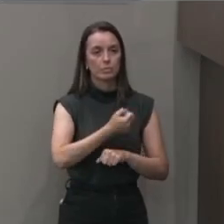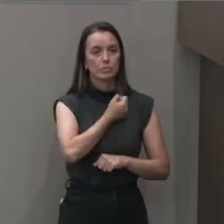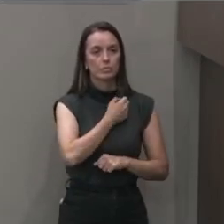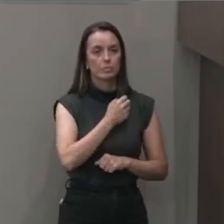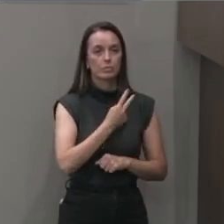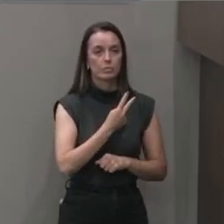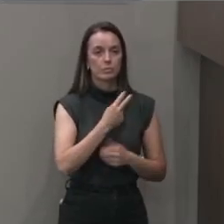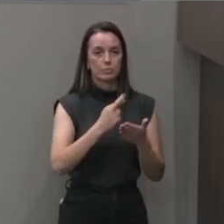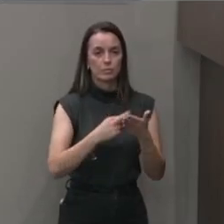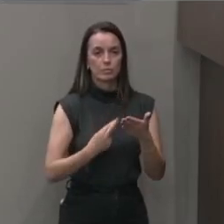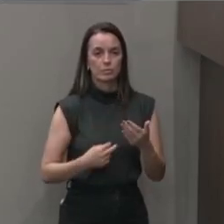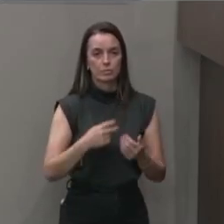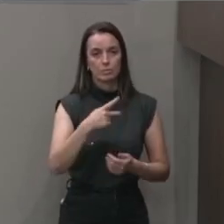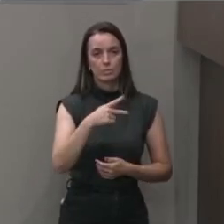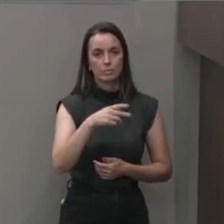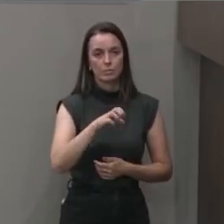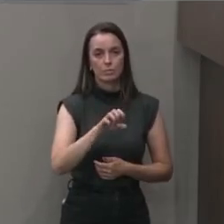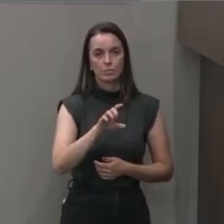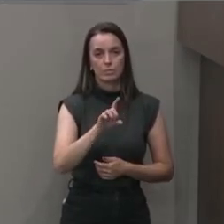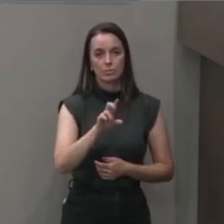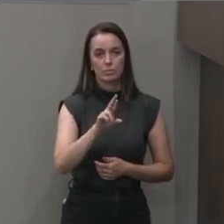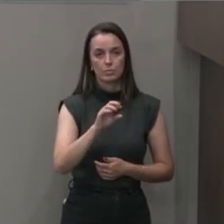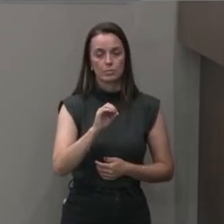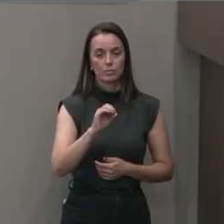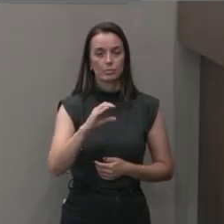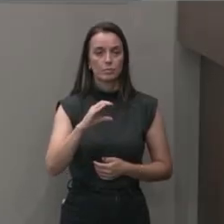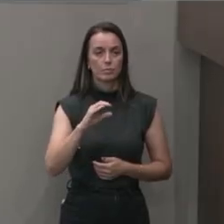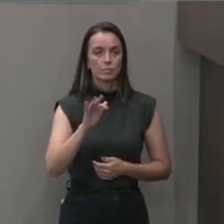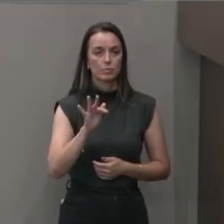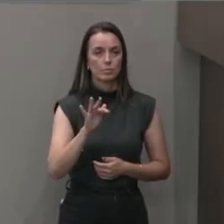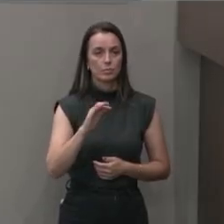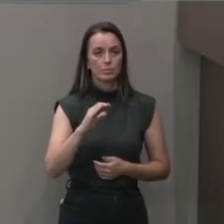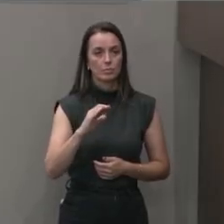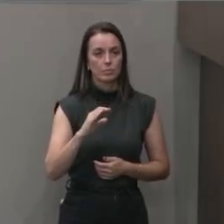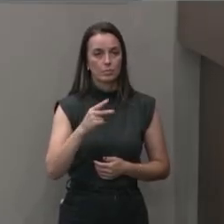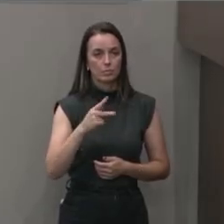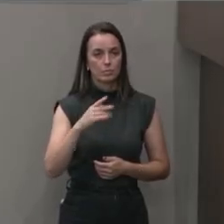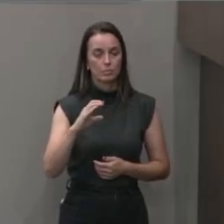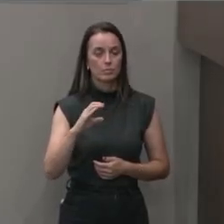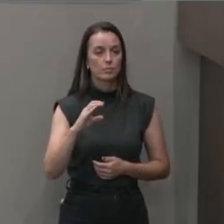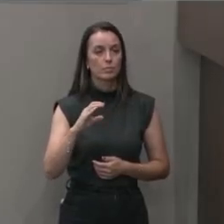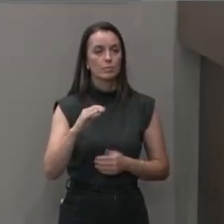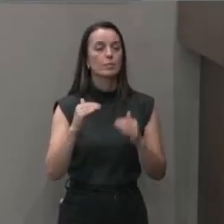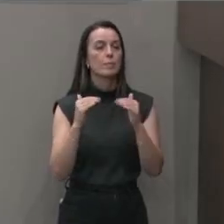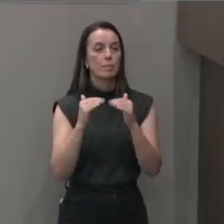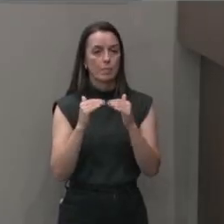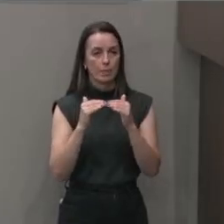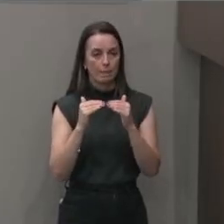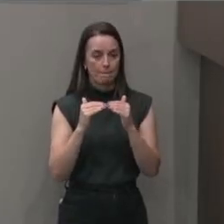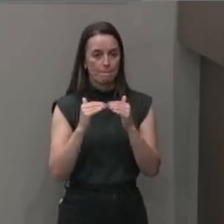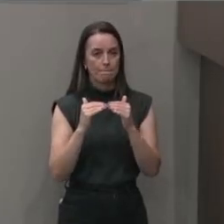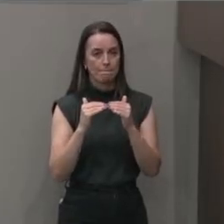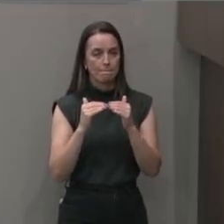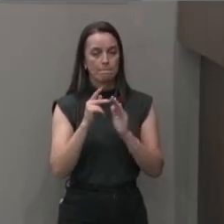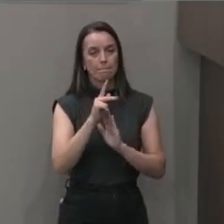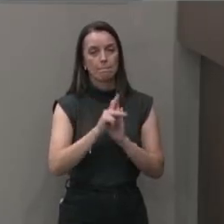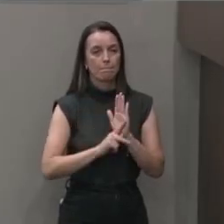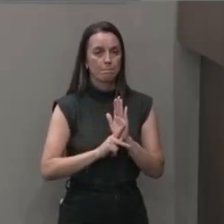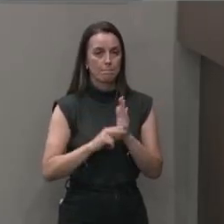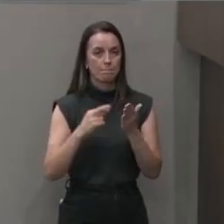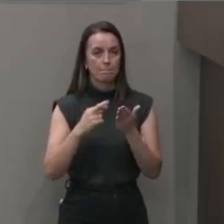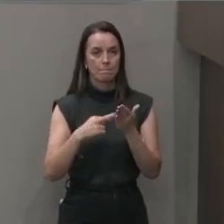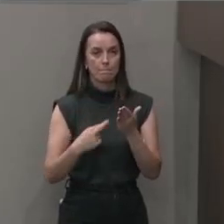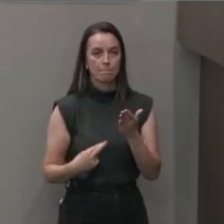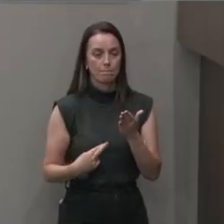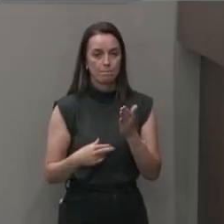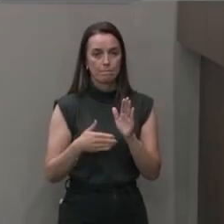Relator, vereador Pedro Danelli. CFPC. Parecer favorável ao projeto de lei número 112, 2025, com a redação proposta